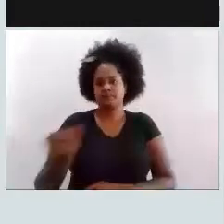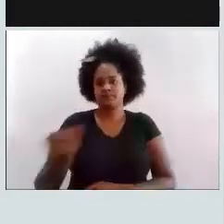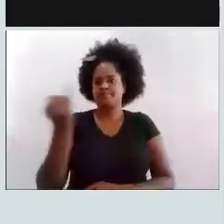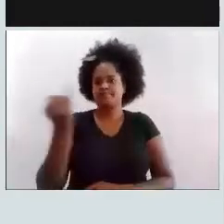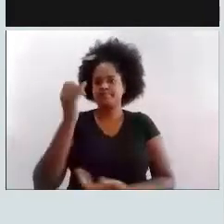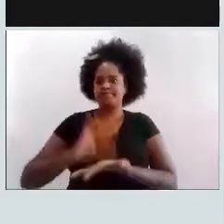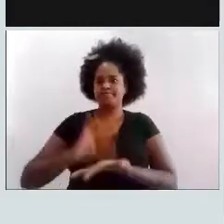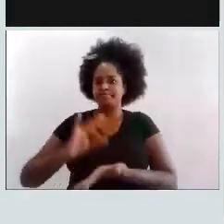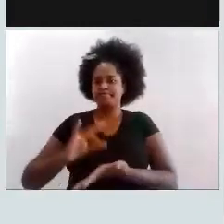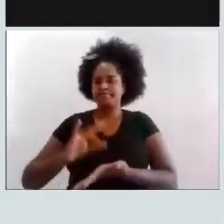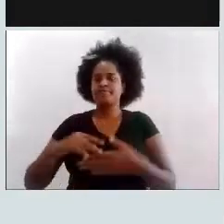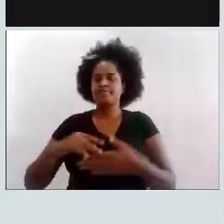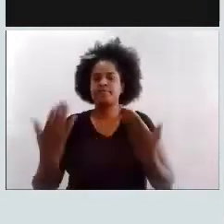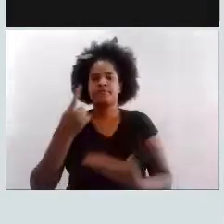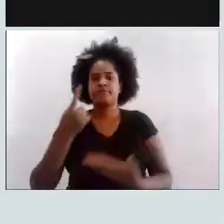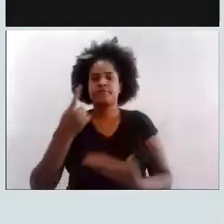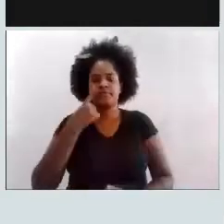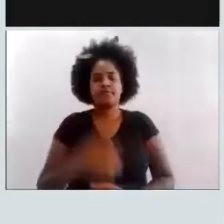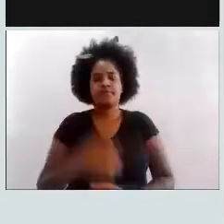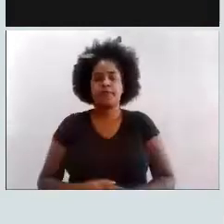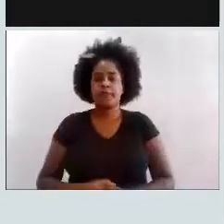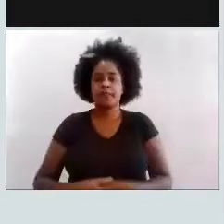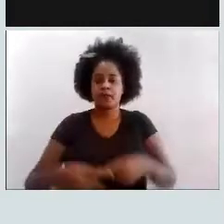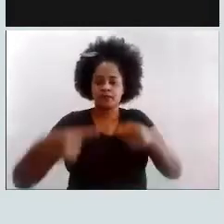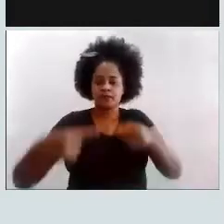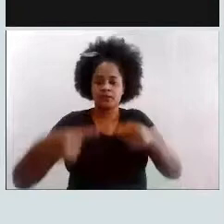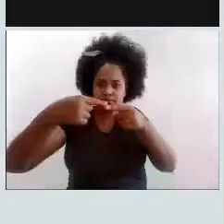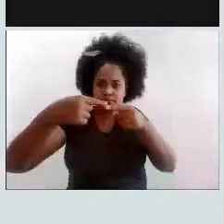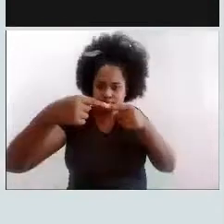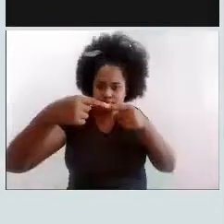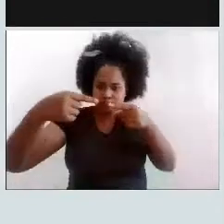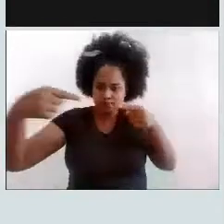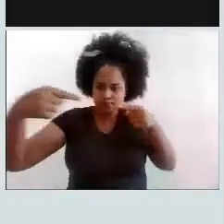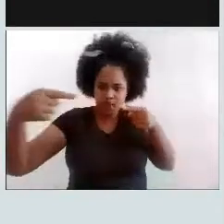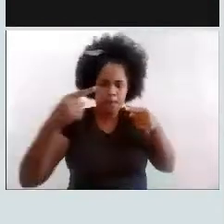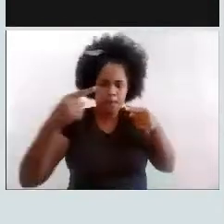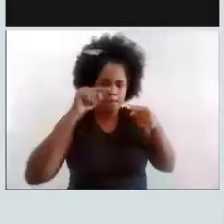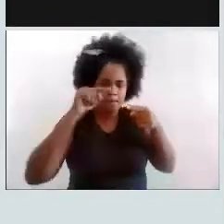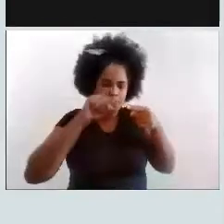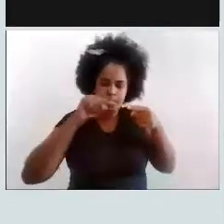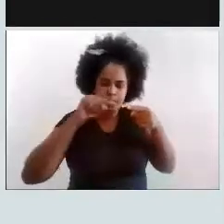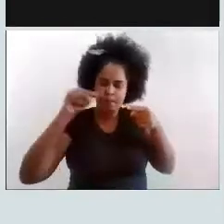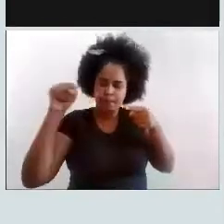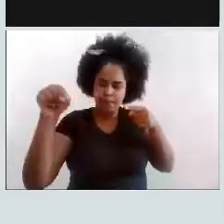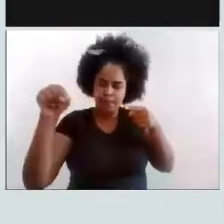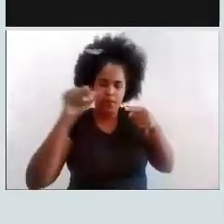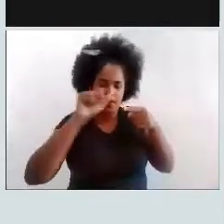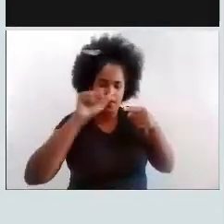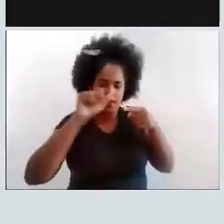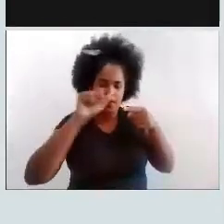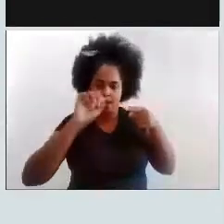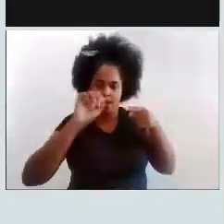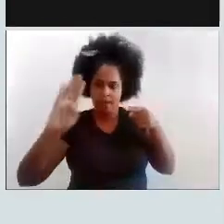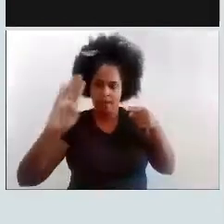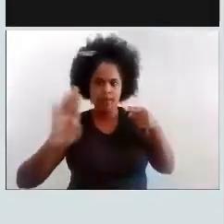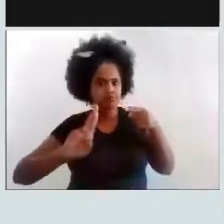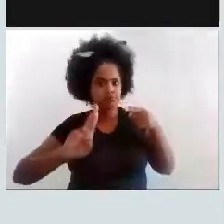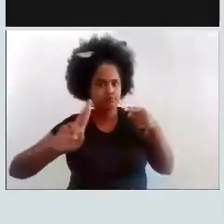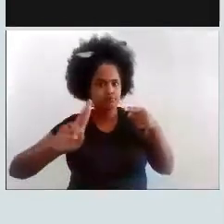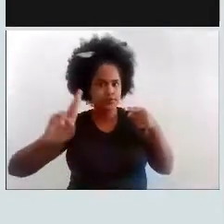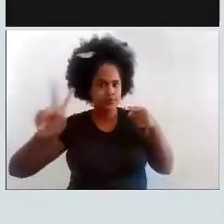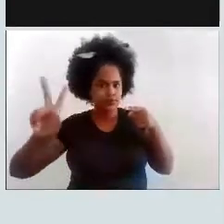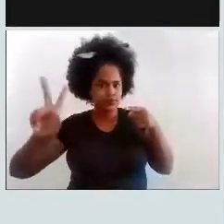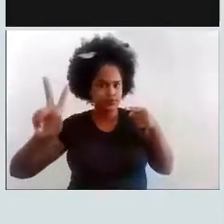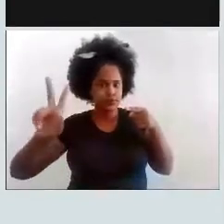É, por dois pontos distintos, lembram, por dois pontos diferentes, passa uma única